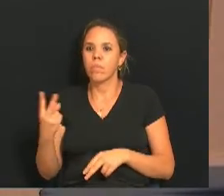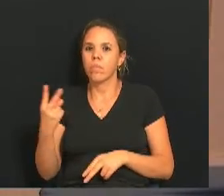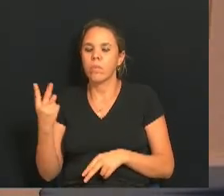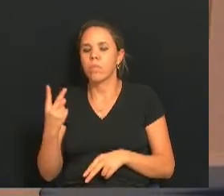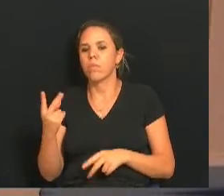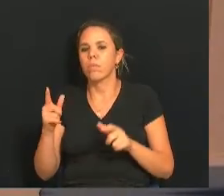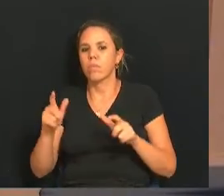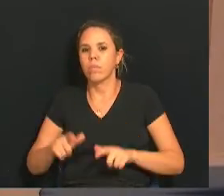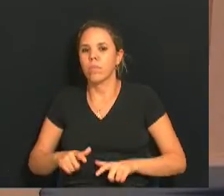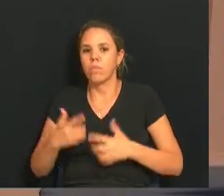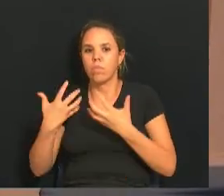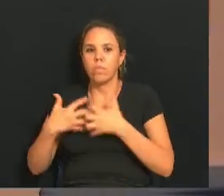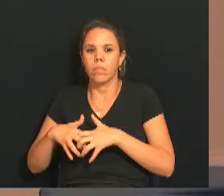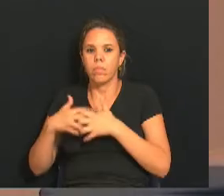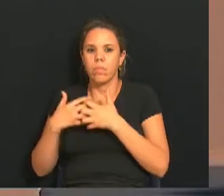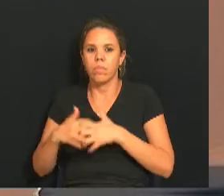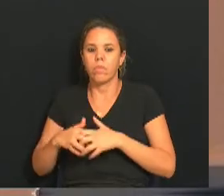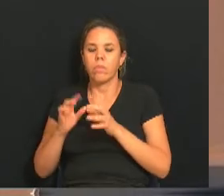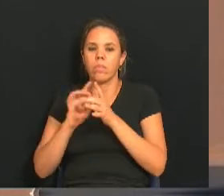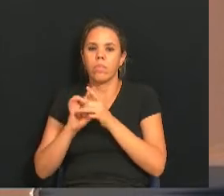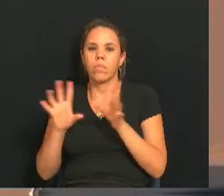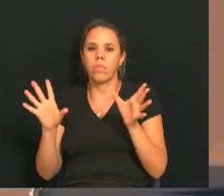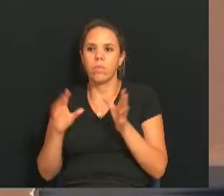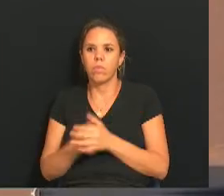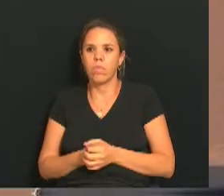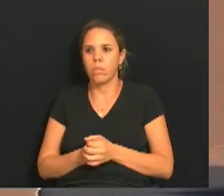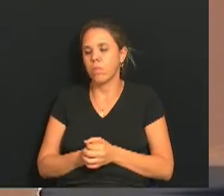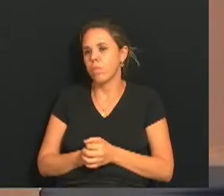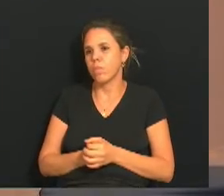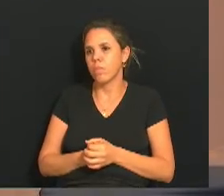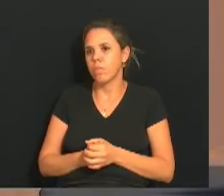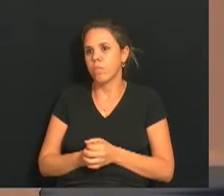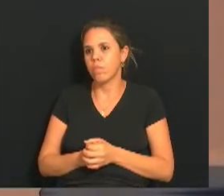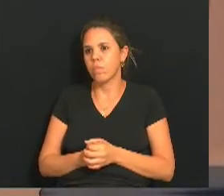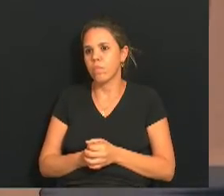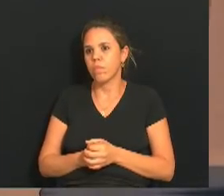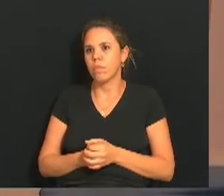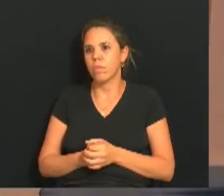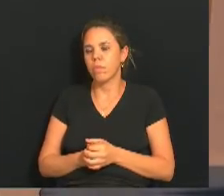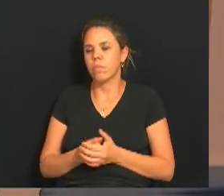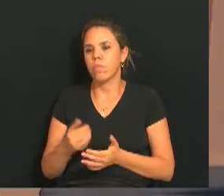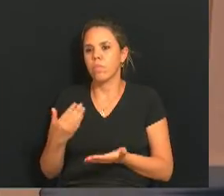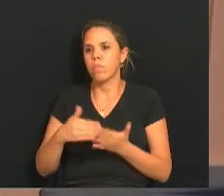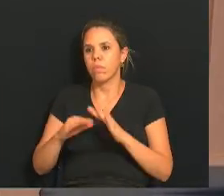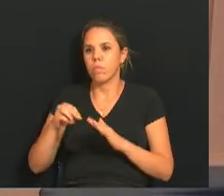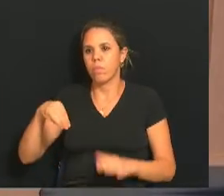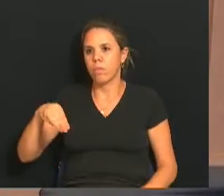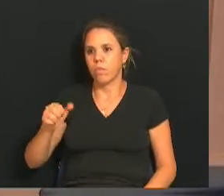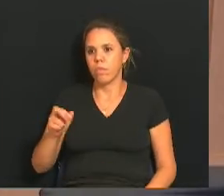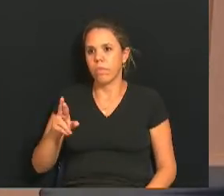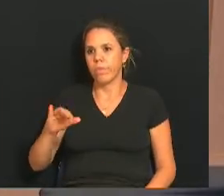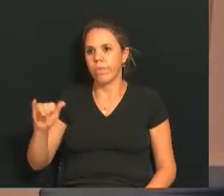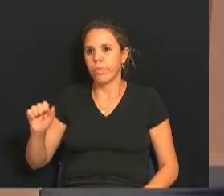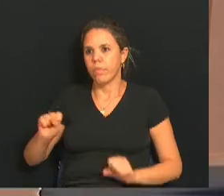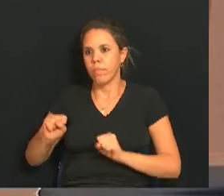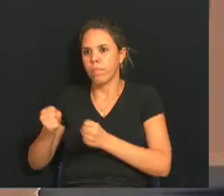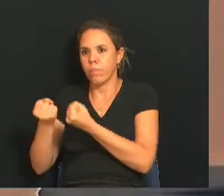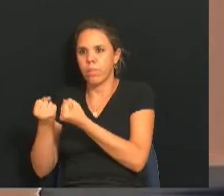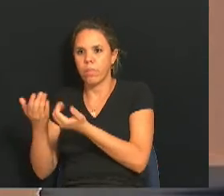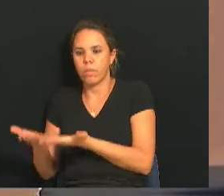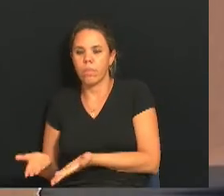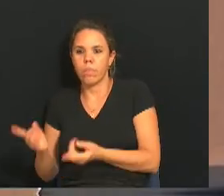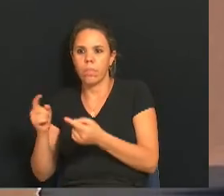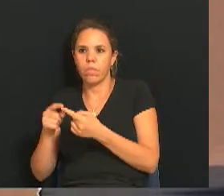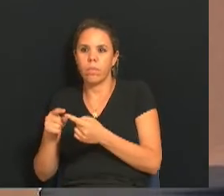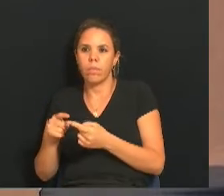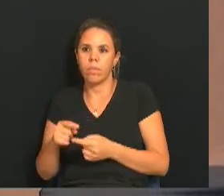de reflexão e espaços democráticos, né? Que é a Escola Maria Pavanato Favaro, que a gente vai ter que defendê-la, no sentido de defender,